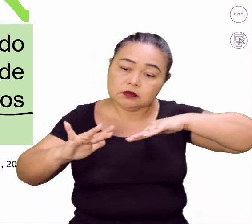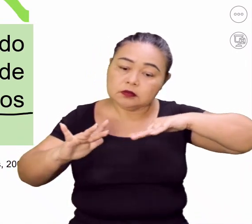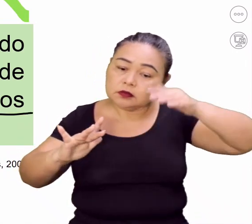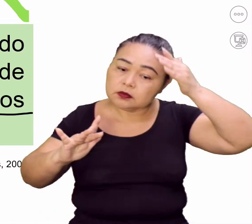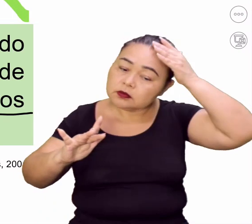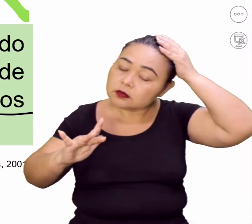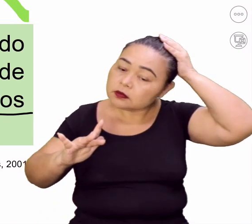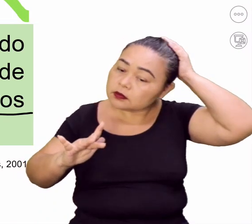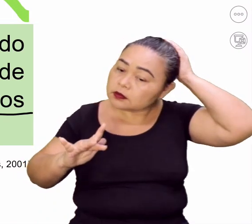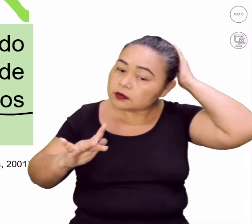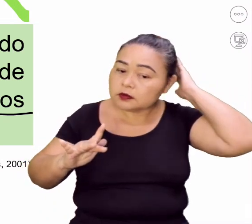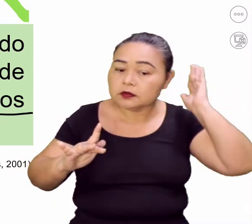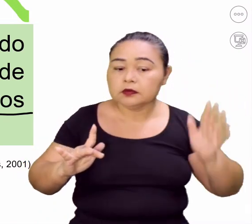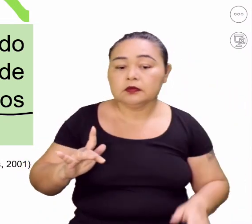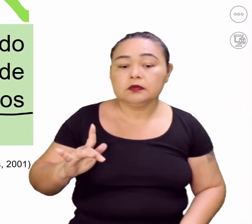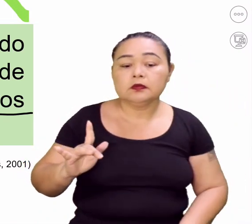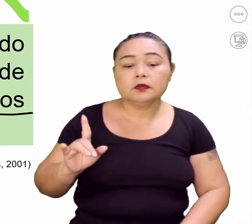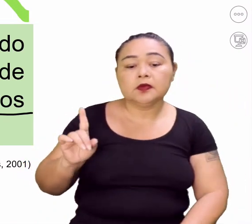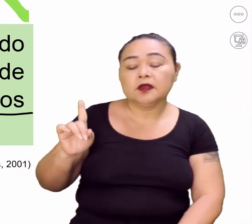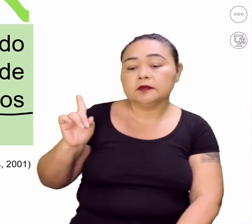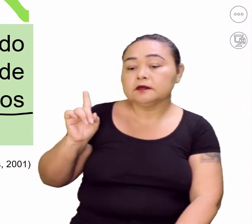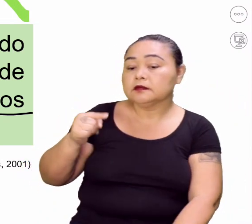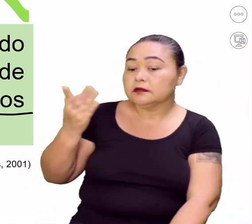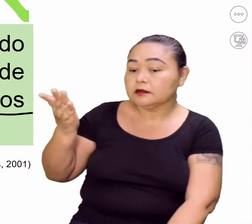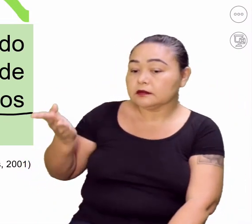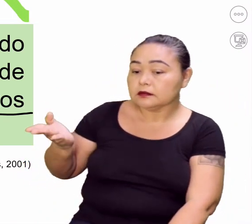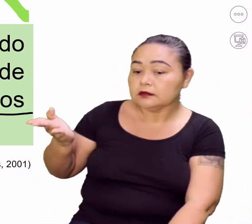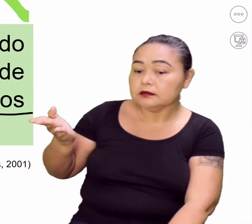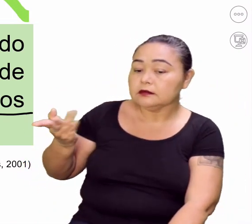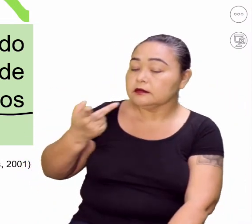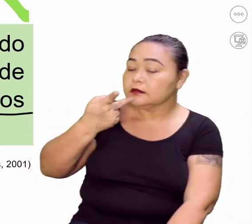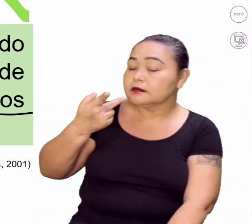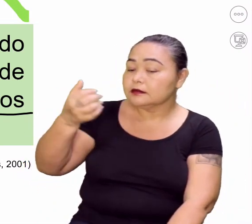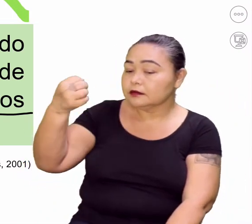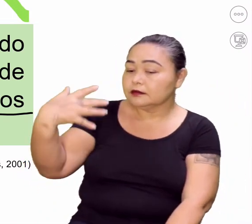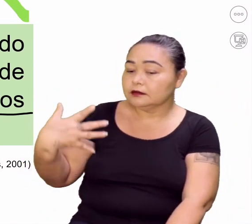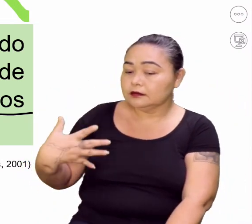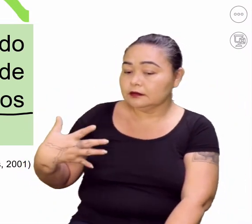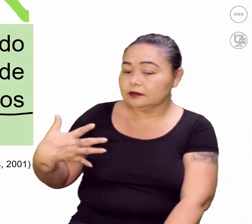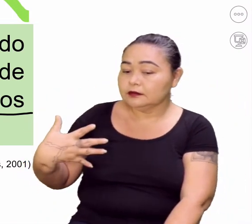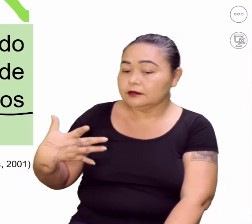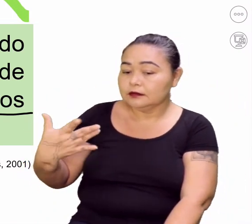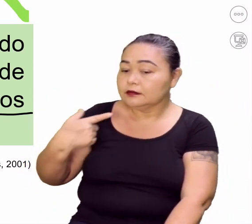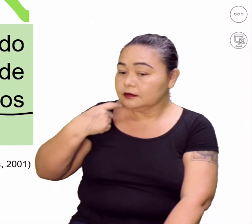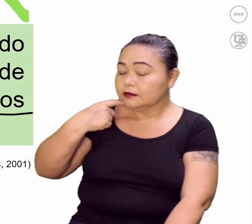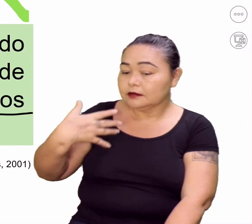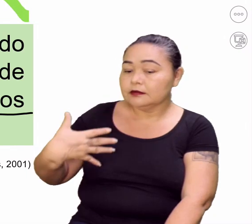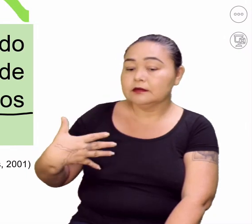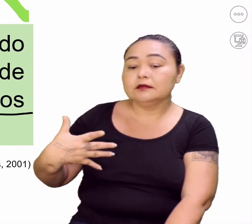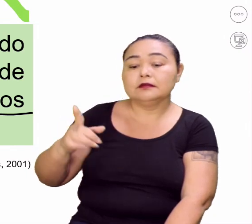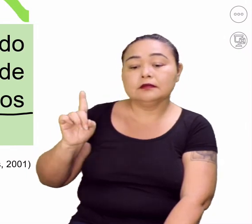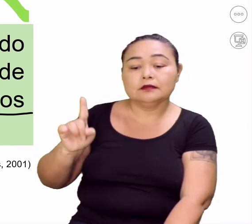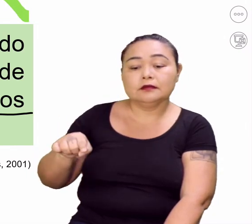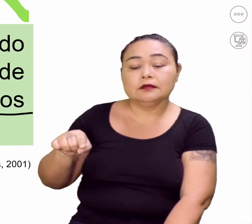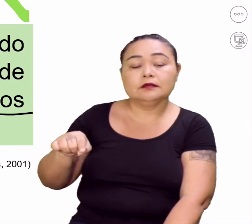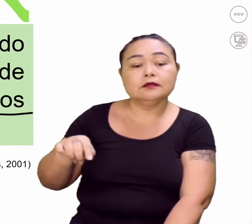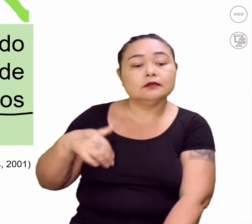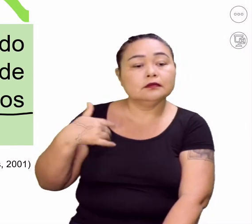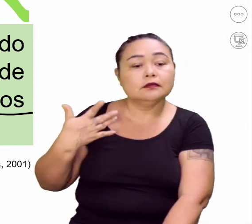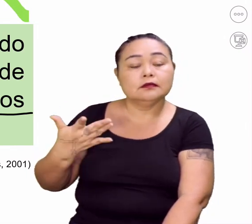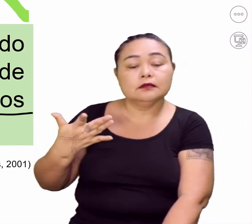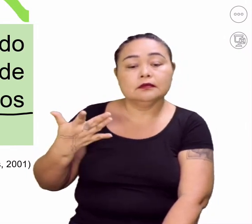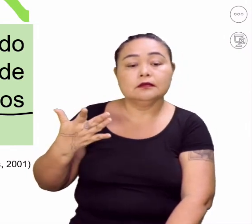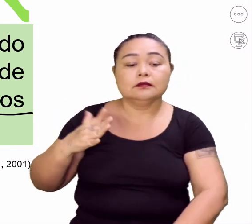planaltos e das depressões. Muito bem. Olha aí, Rogério, acabamos de explicar isso, né, praticamente. Exatamente. Então,